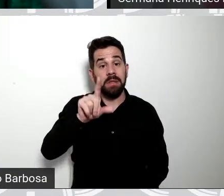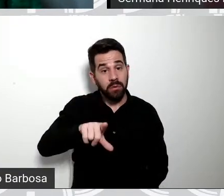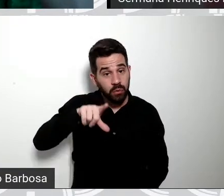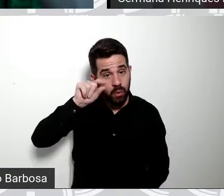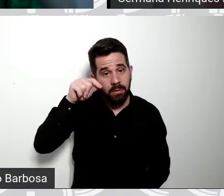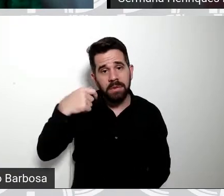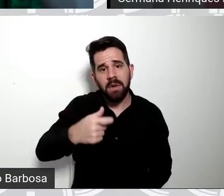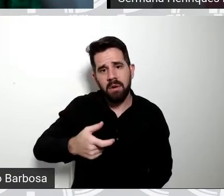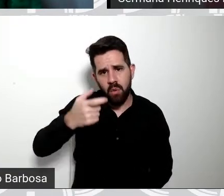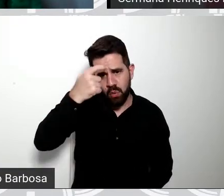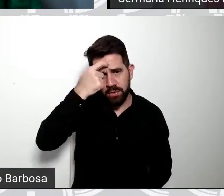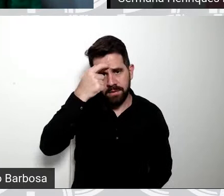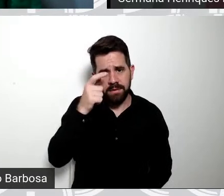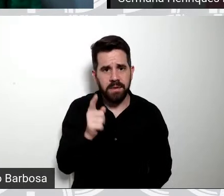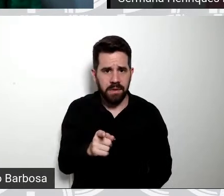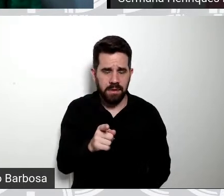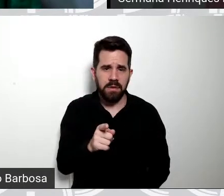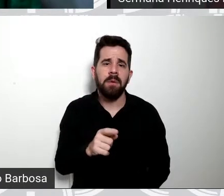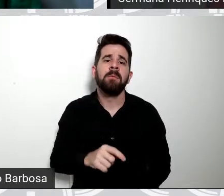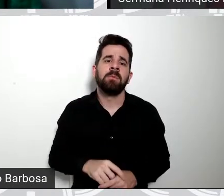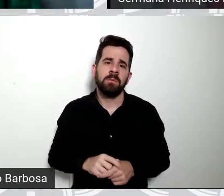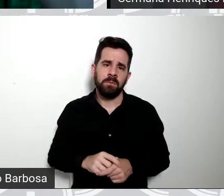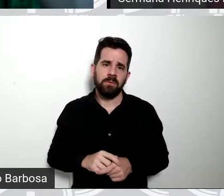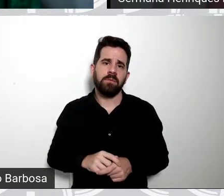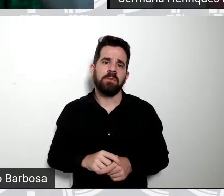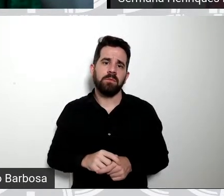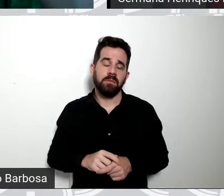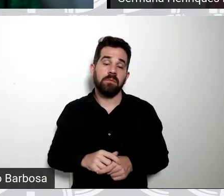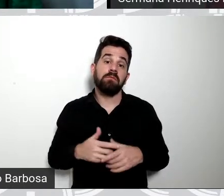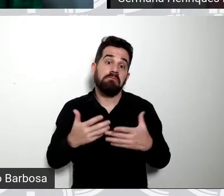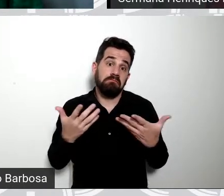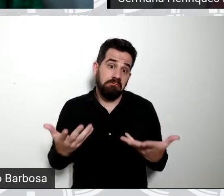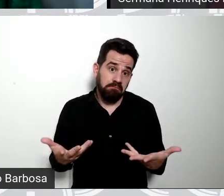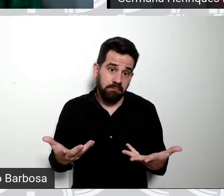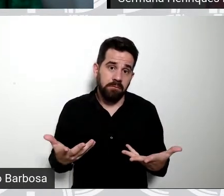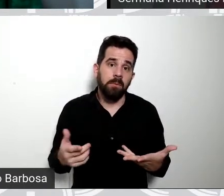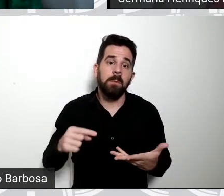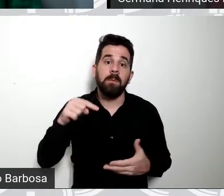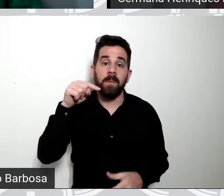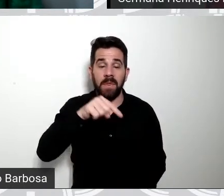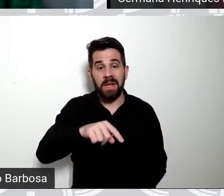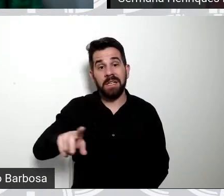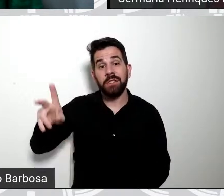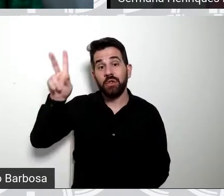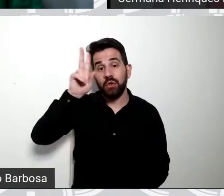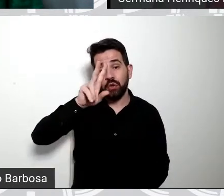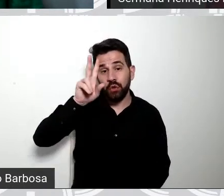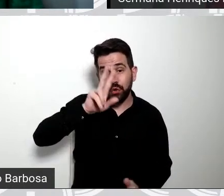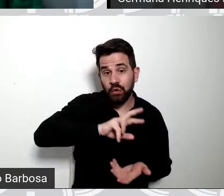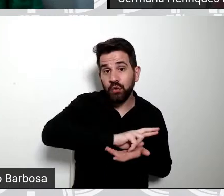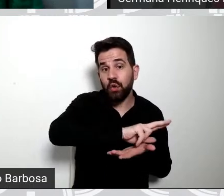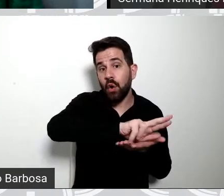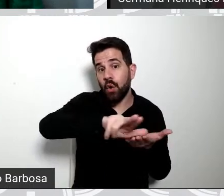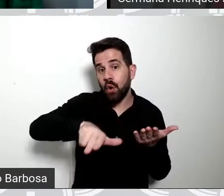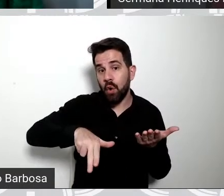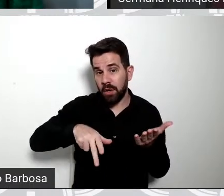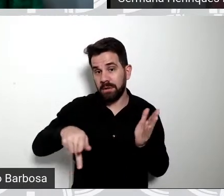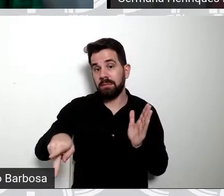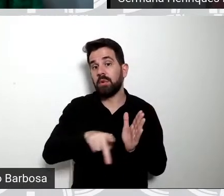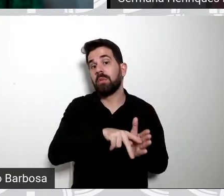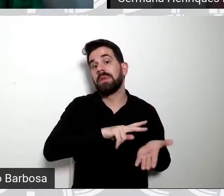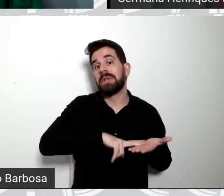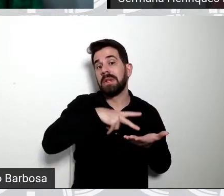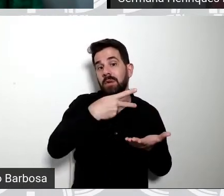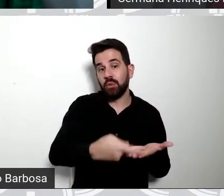caso da construção de histórias, com S no final, da tradução literária, a escolha